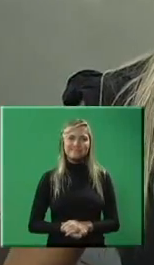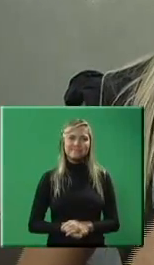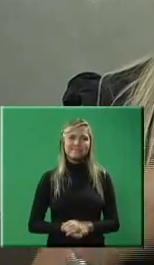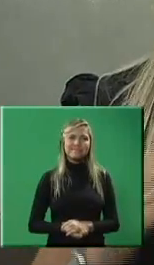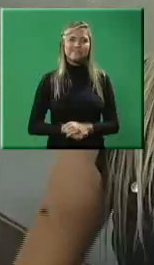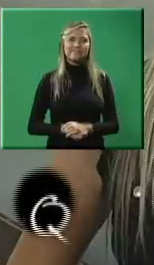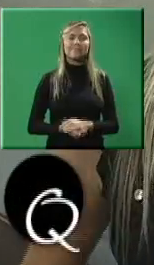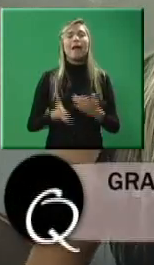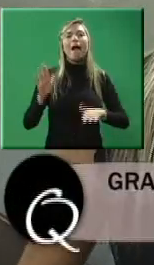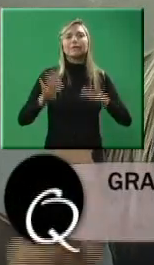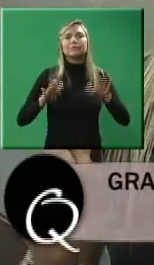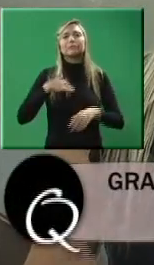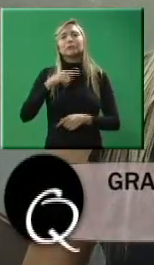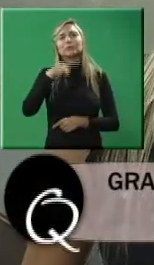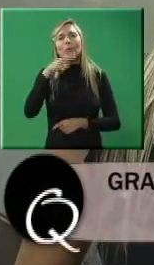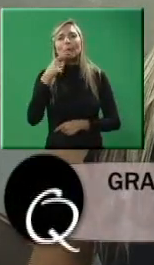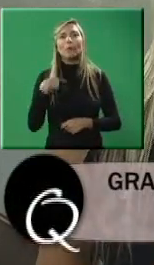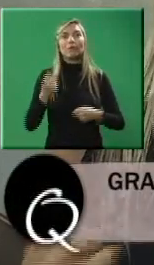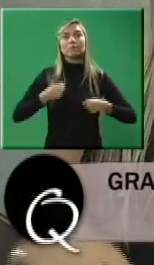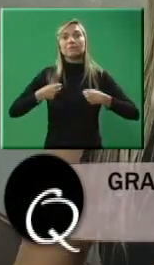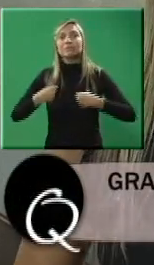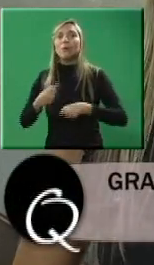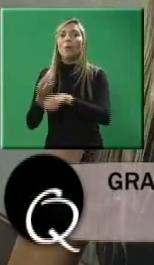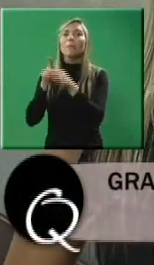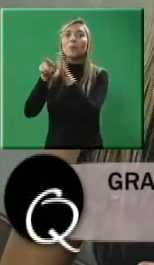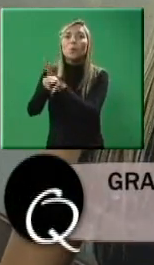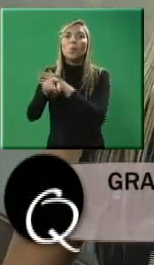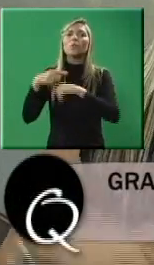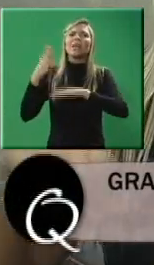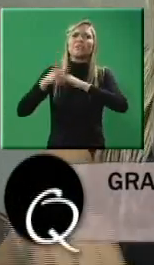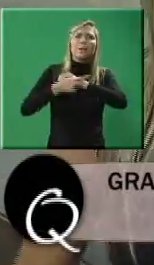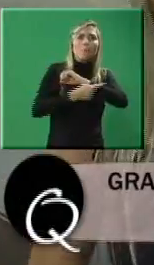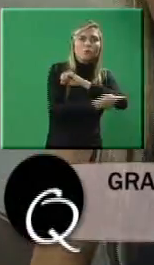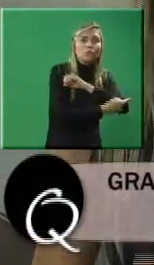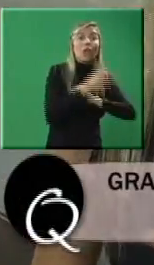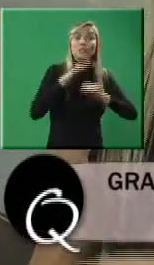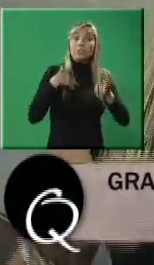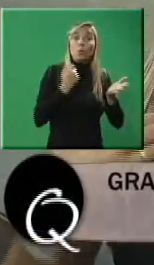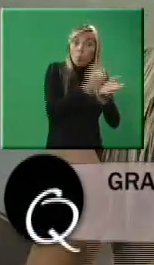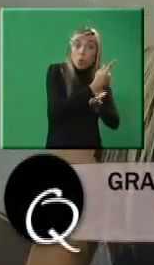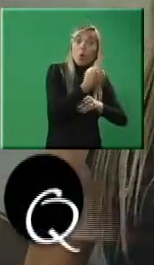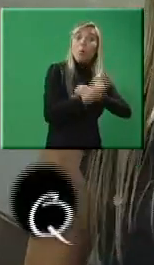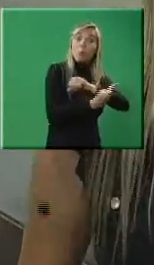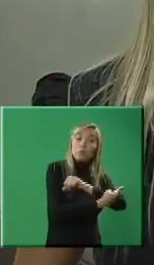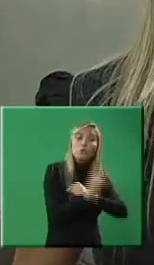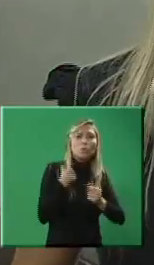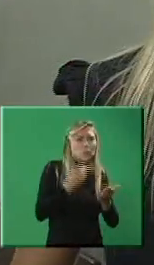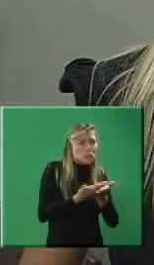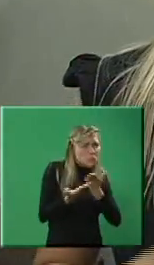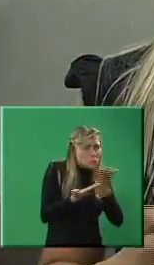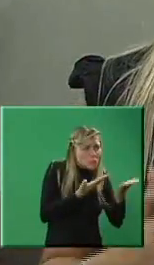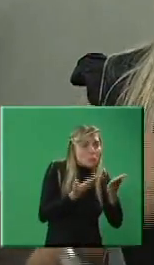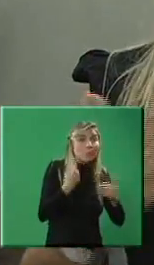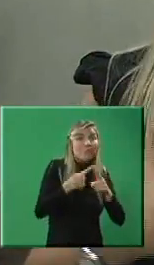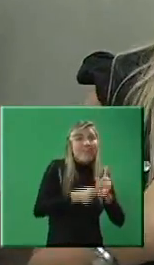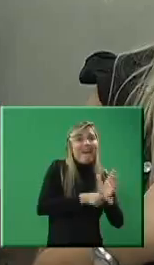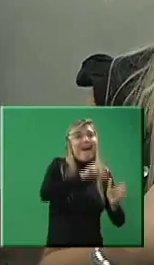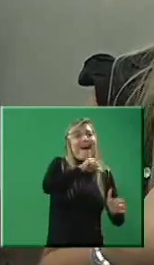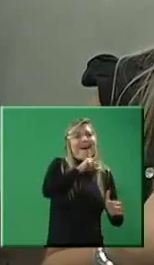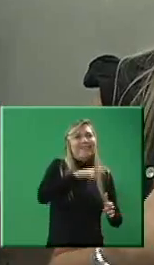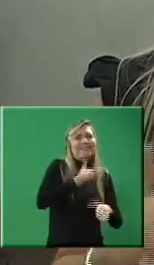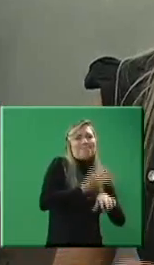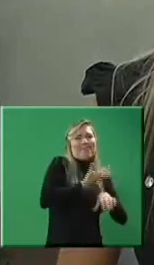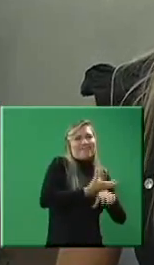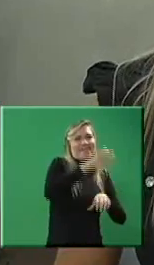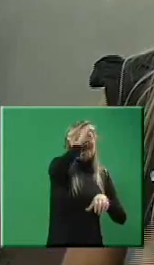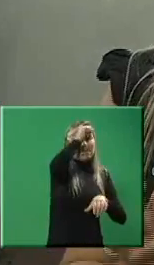Então, assim, mas quando eu tenho dúvida, eu corro atrás. Quando tem apostila, eu compro a apostila, eu estudo. Porque, assim, qualquer dúvida